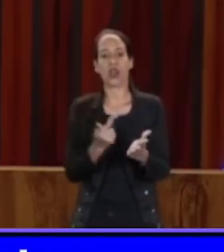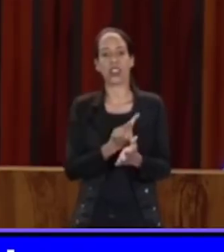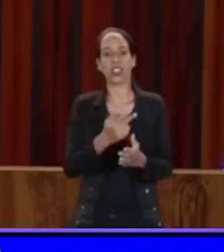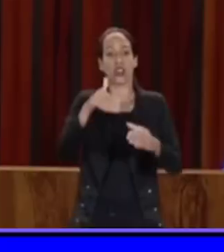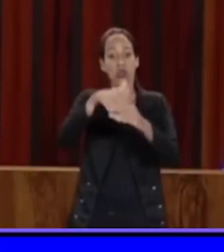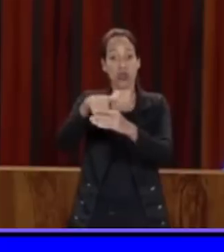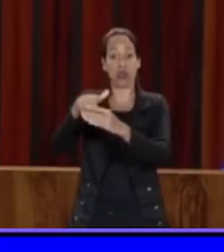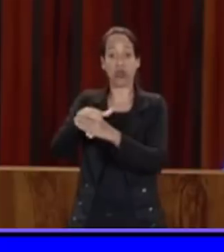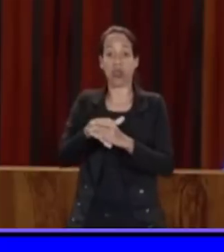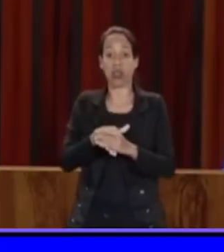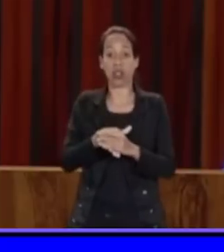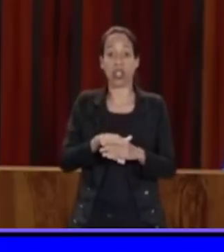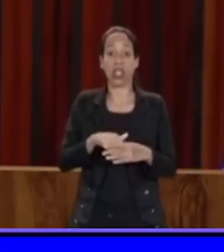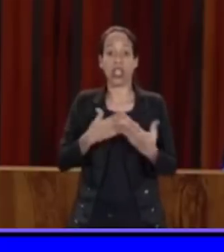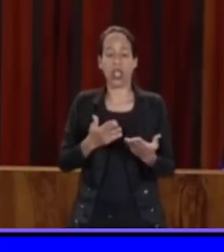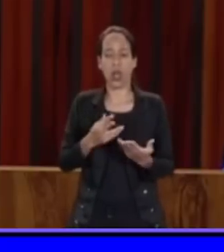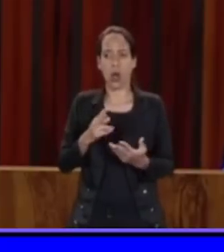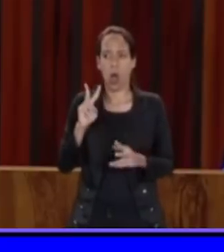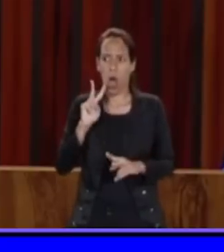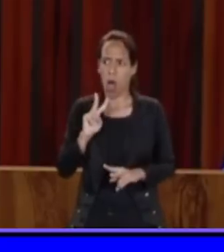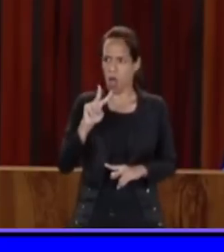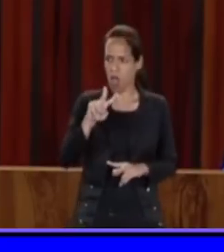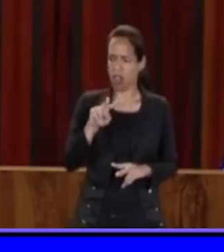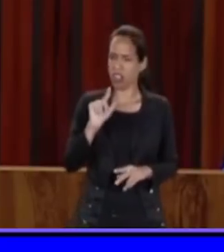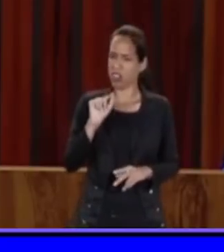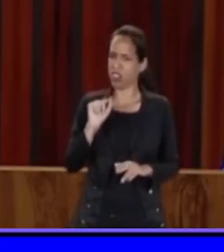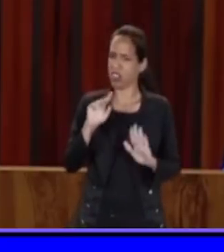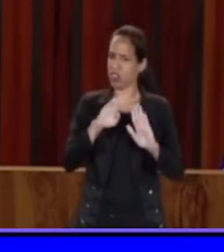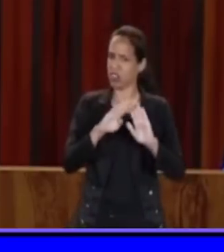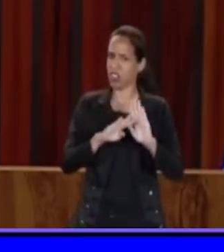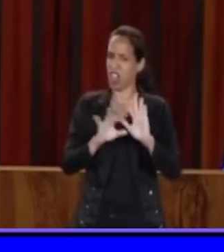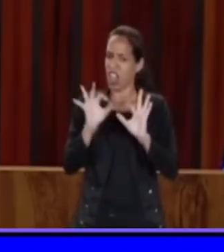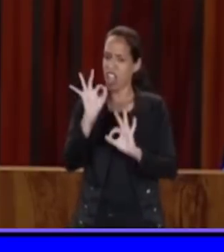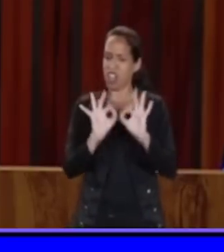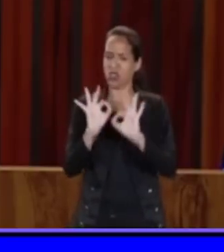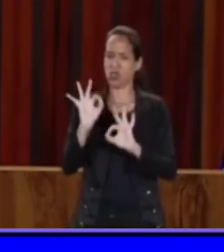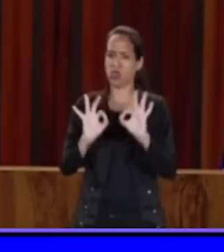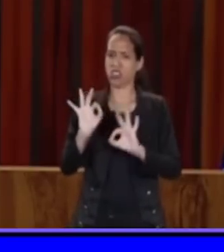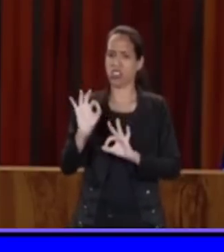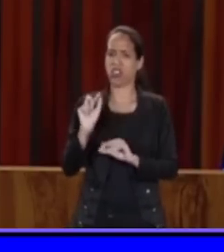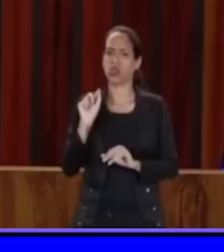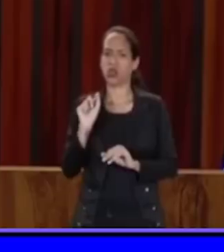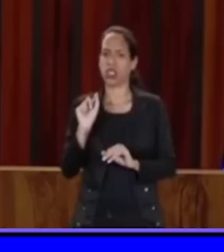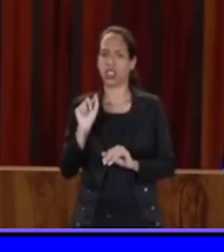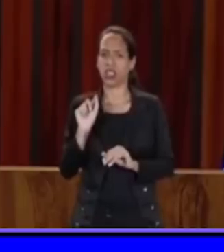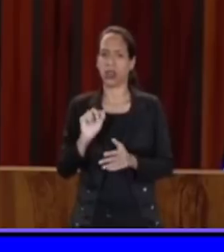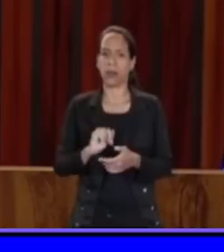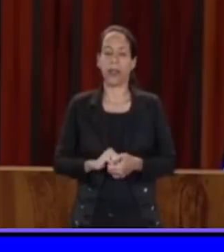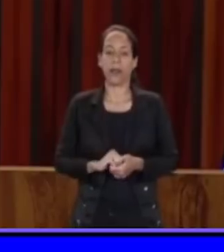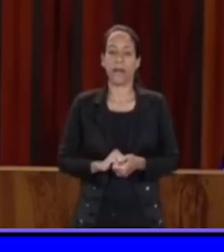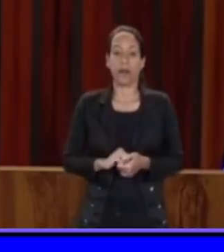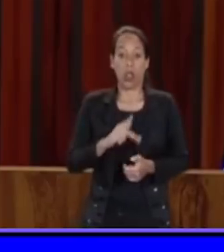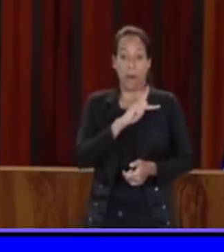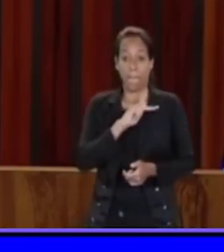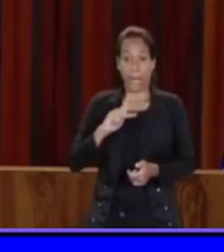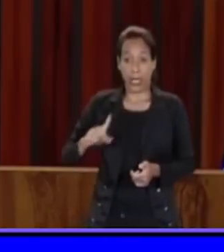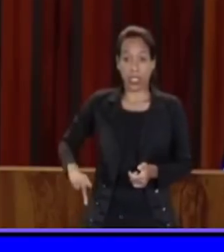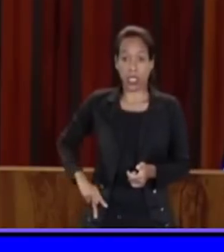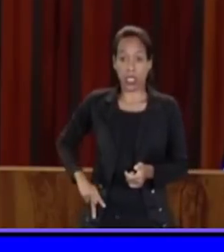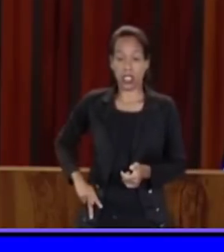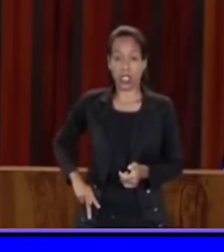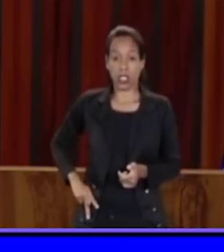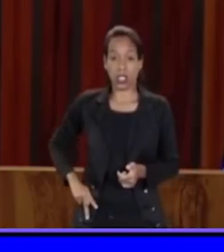eleitoreiro. Vejamos como os fatos se ajustam a essa moldura. O presidente